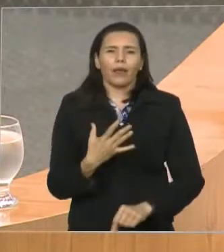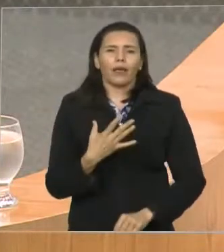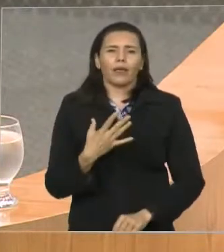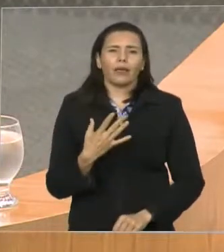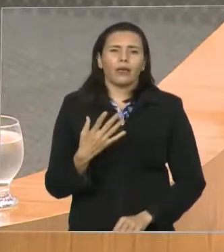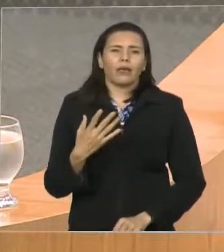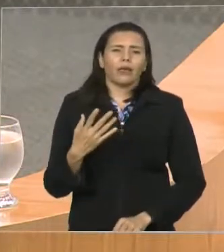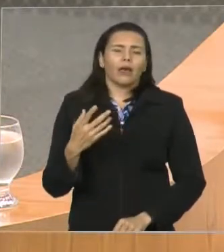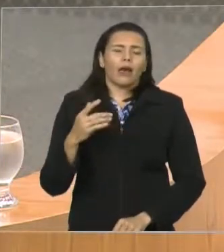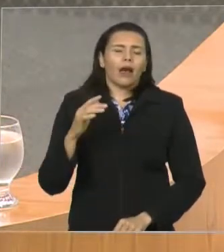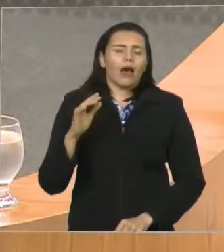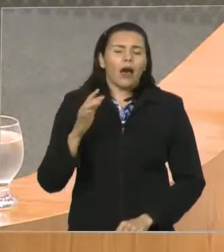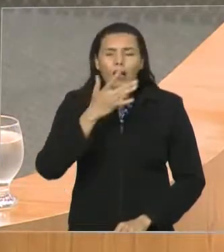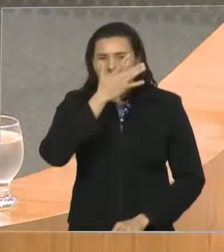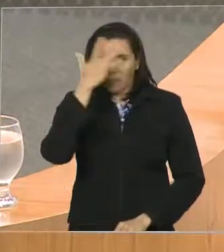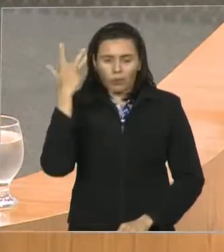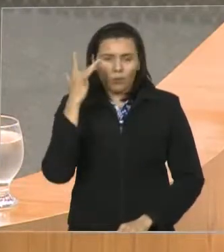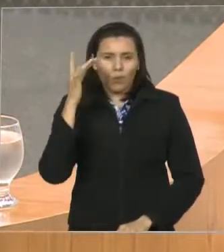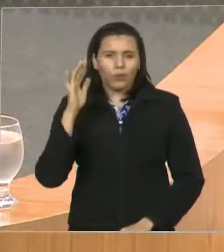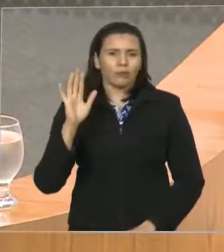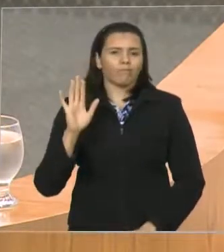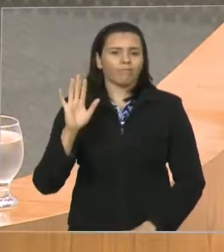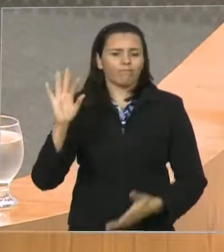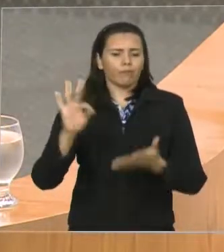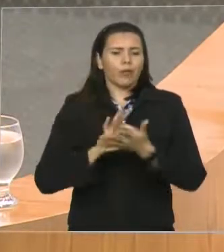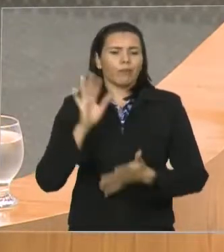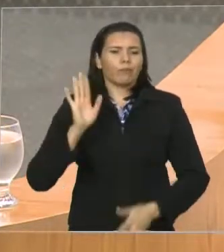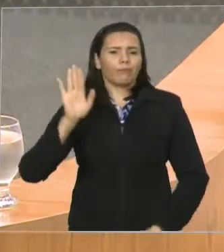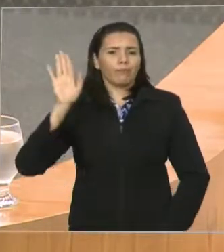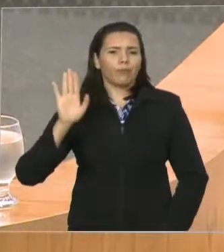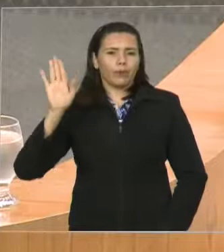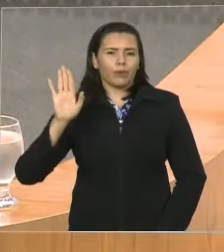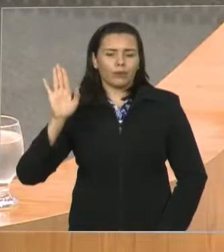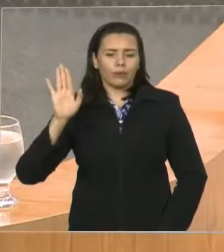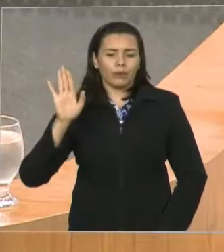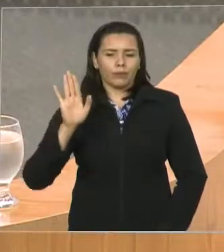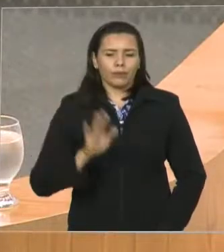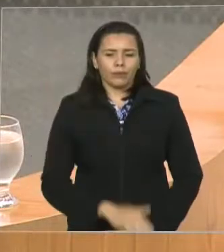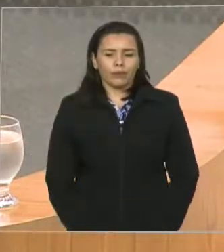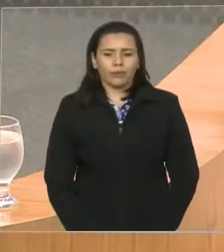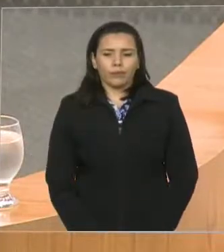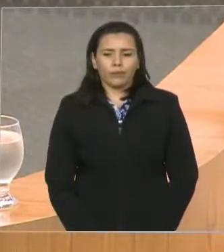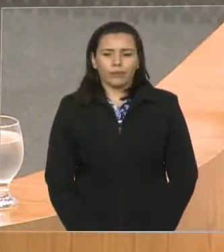arena, para levar para a eleição. De forma perspicaz.